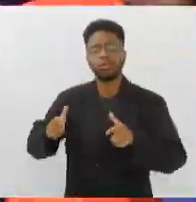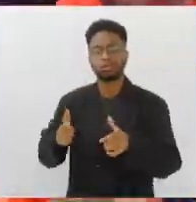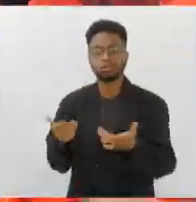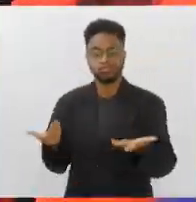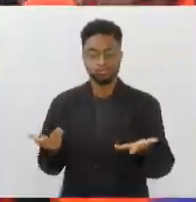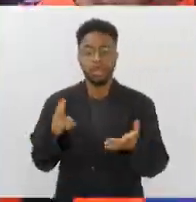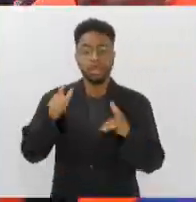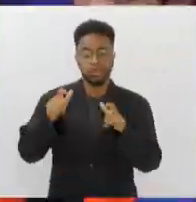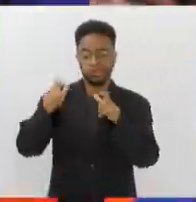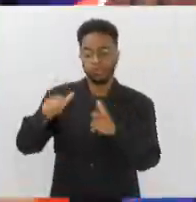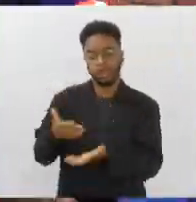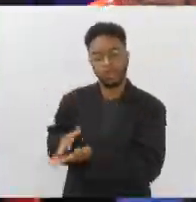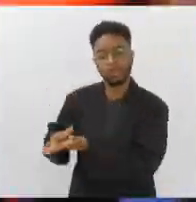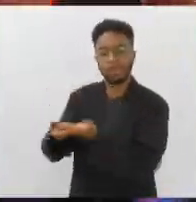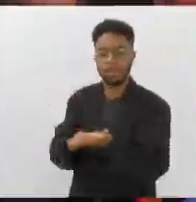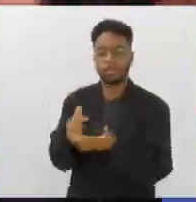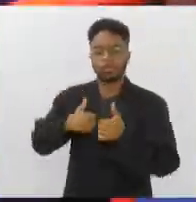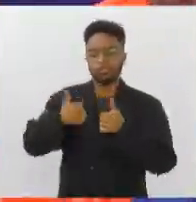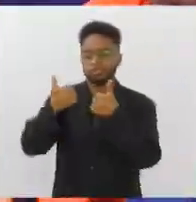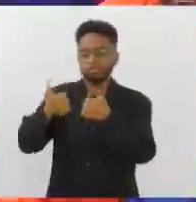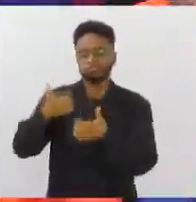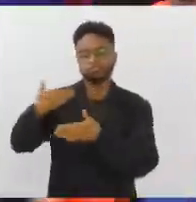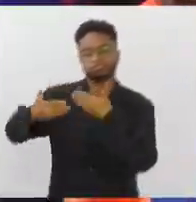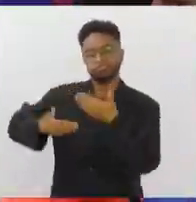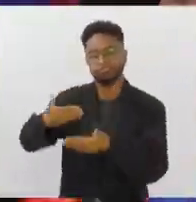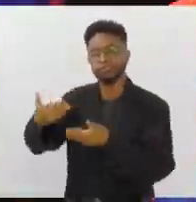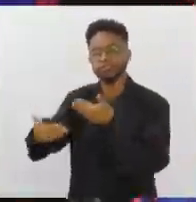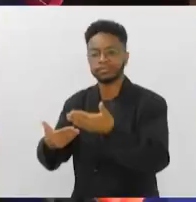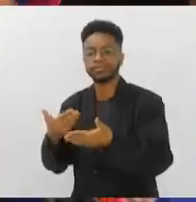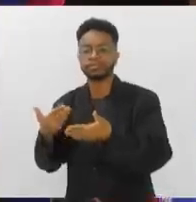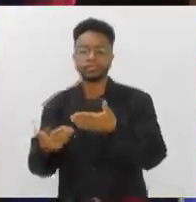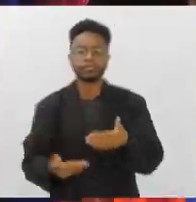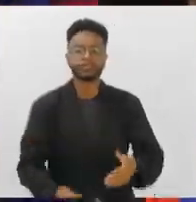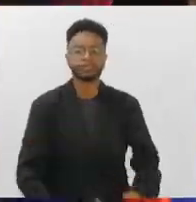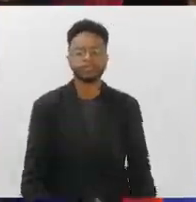no Tapirando que eu estou ficando bom.